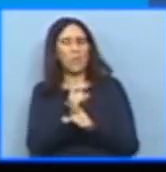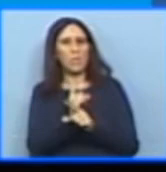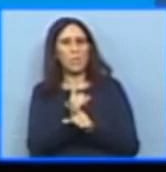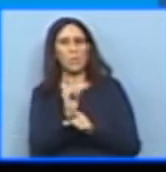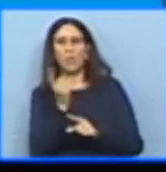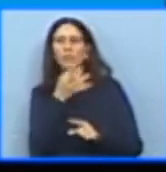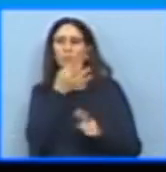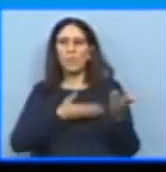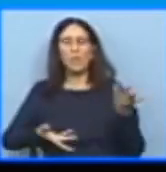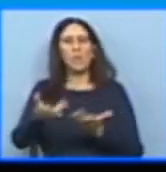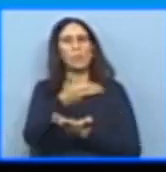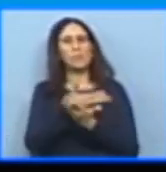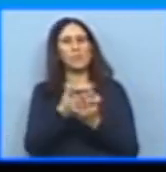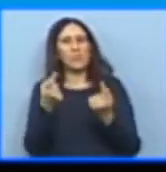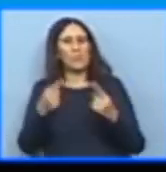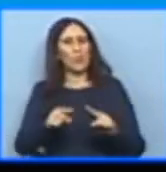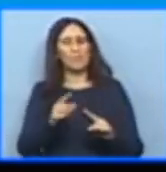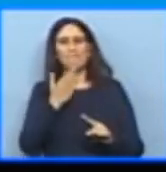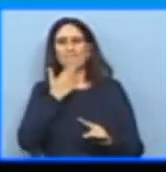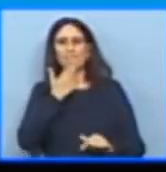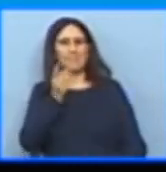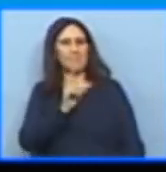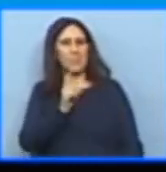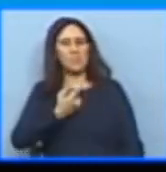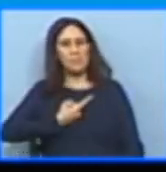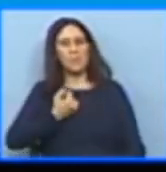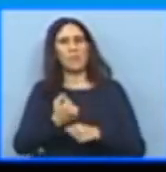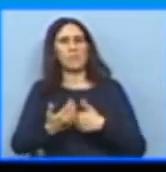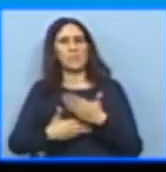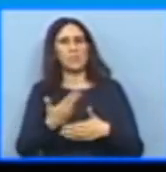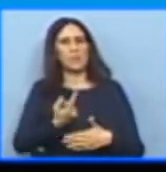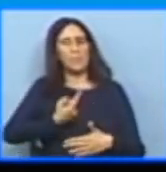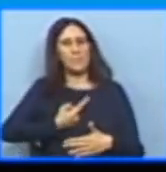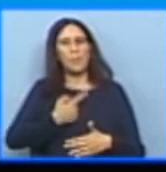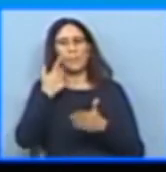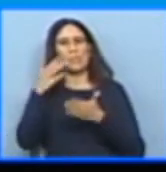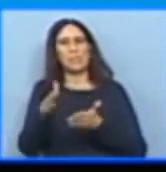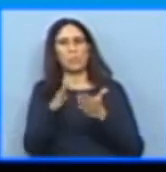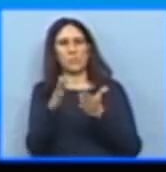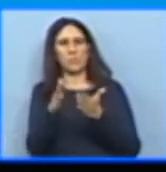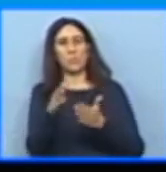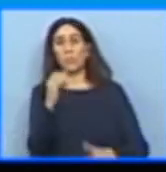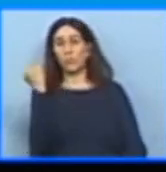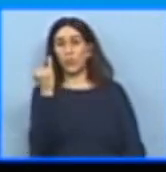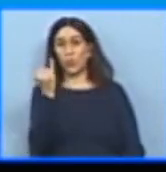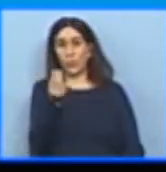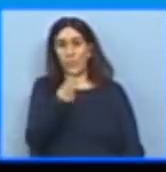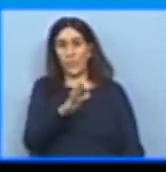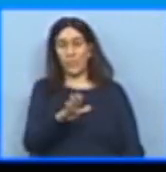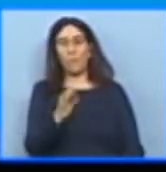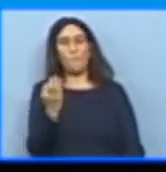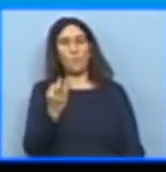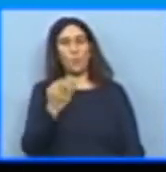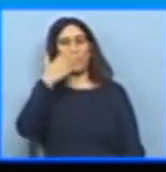falamos nisso mas não basta temos que avançar you tem que fazer um caminho do instituto da criança se